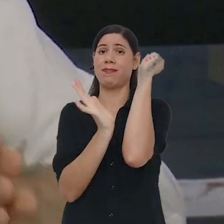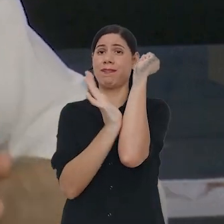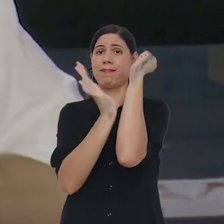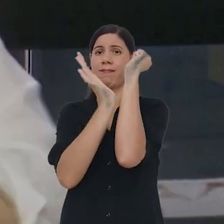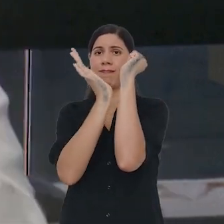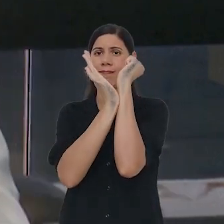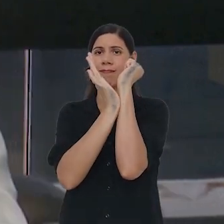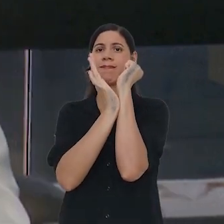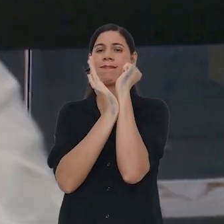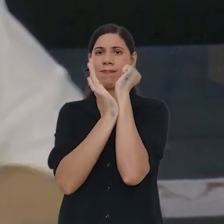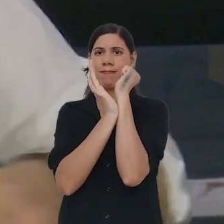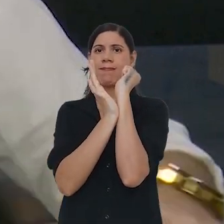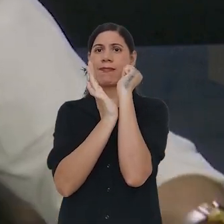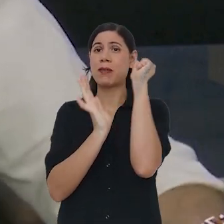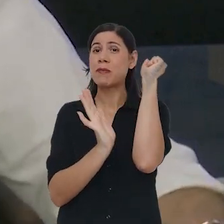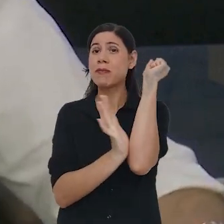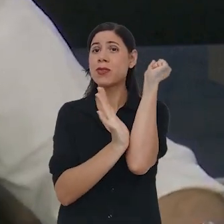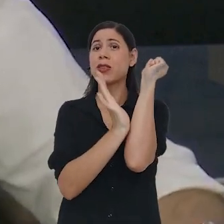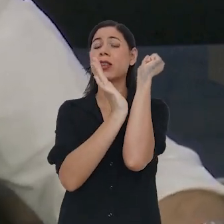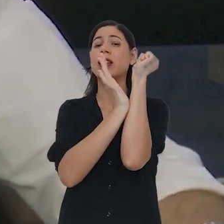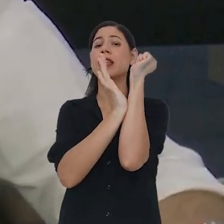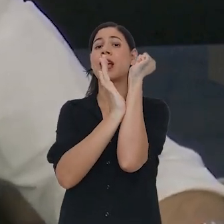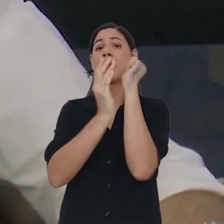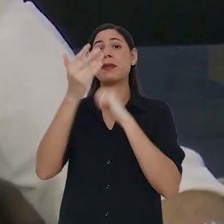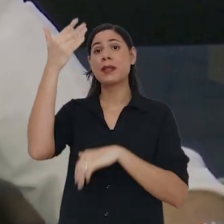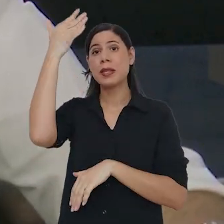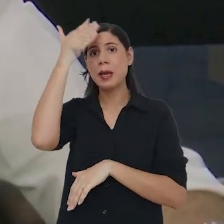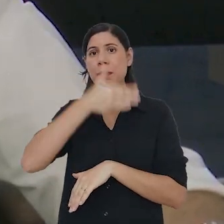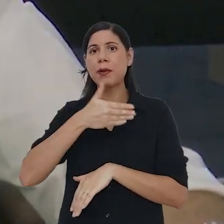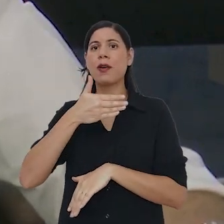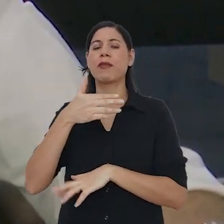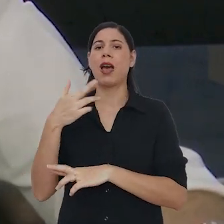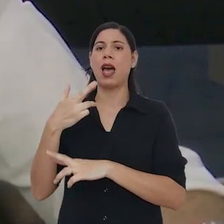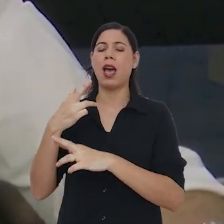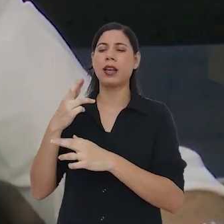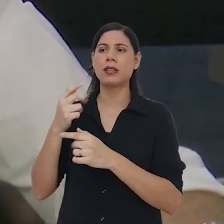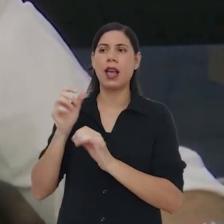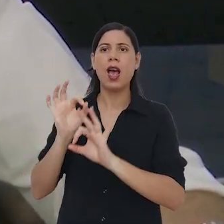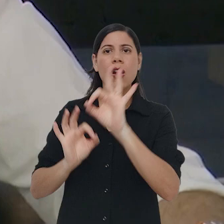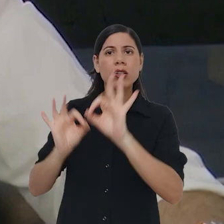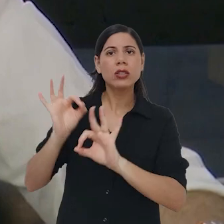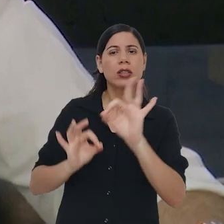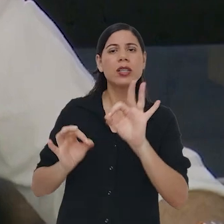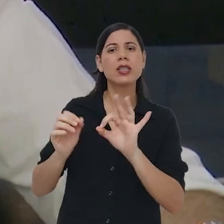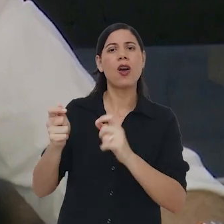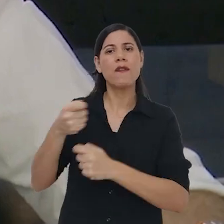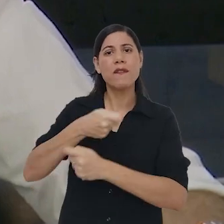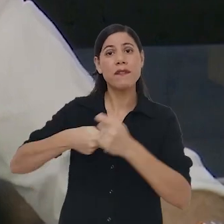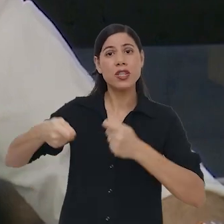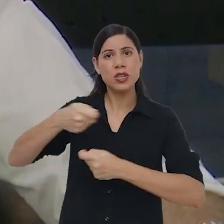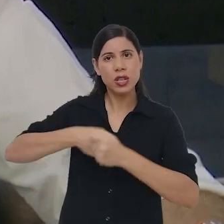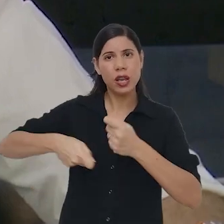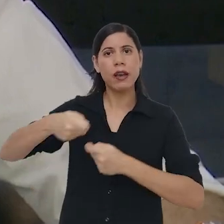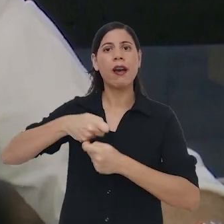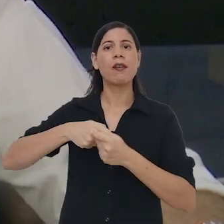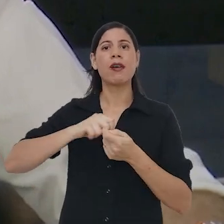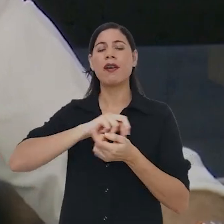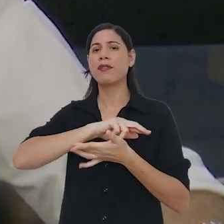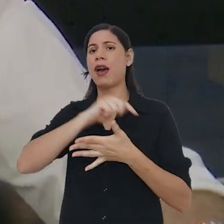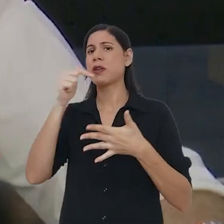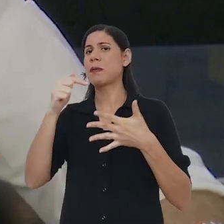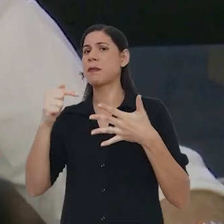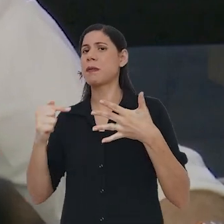fase de admissibilidade. Essa é a fase que o artista precisa comprovar a regularidade fiscal, precisa comprovar uma série